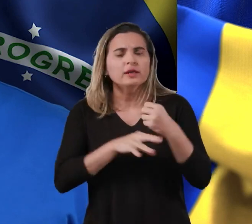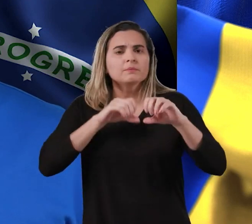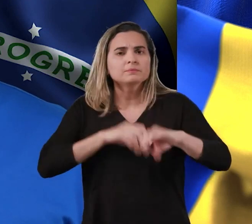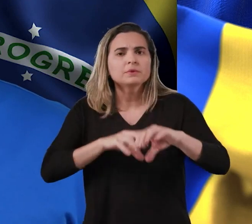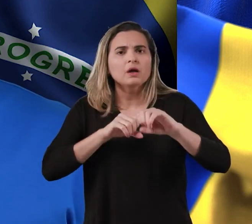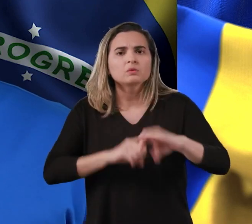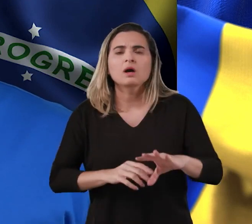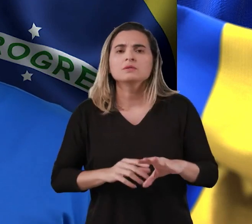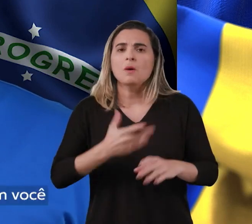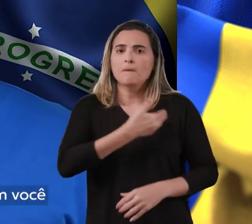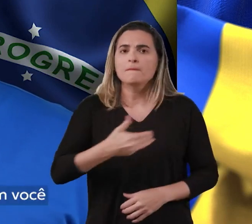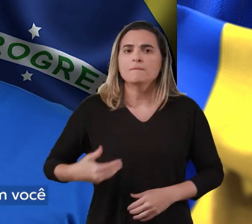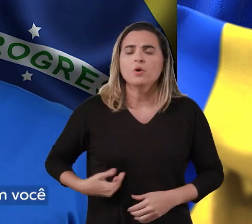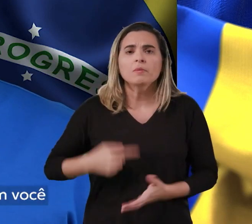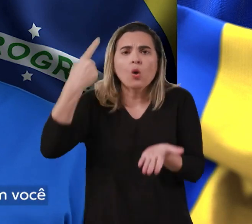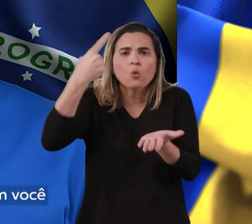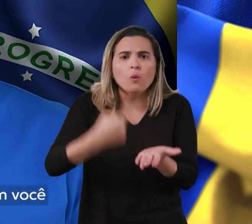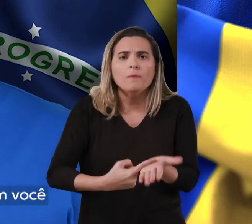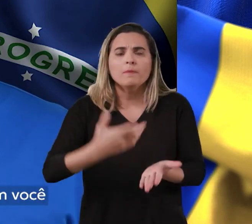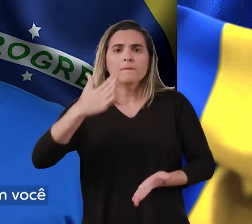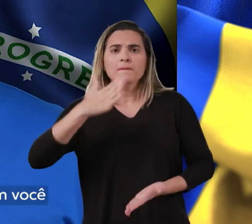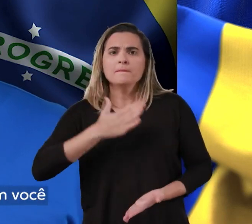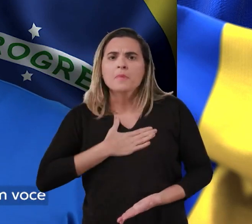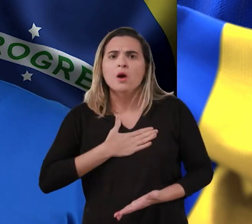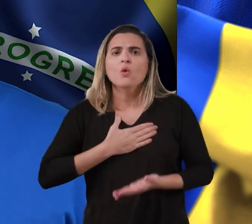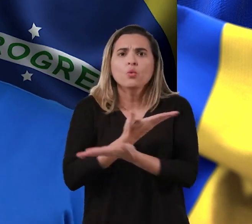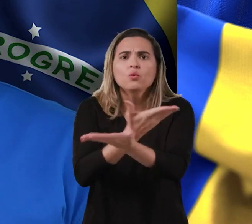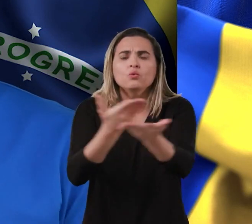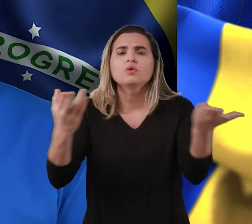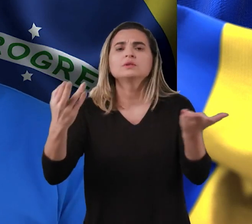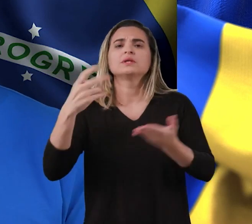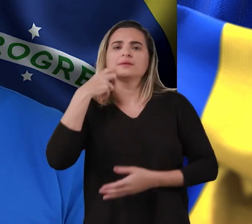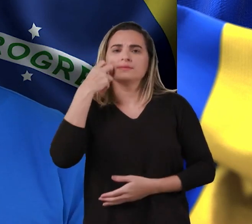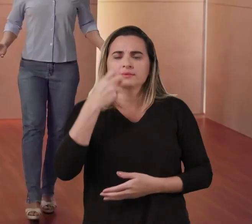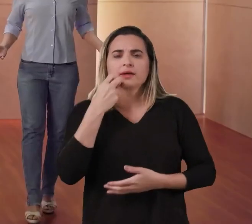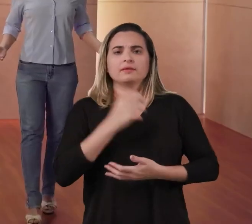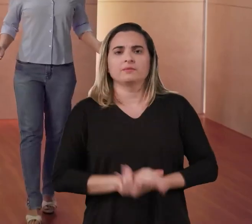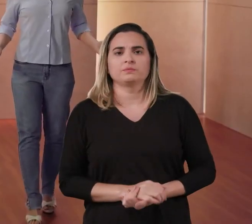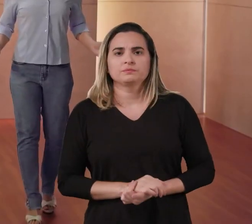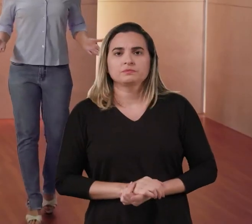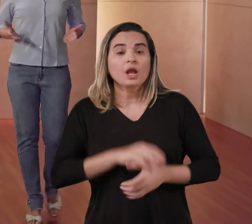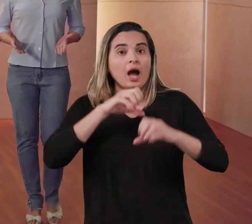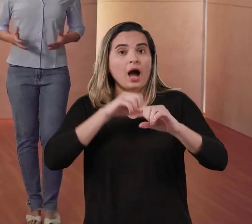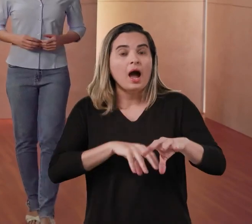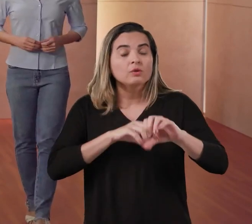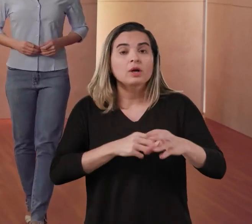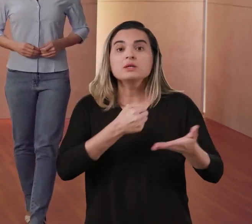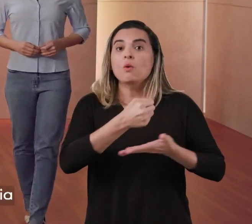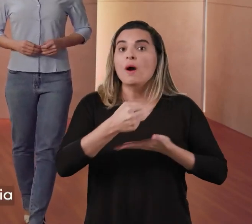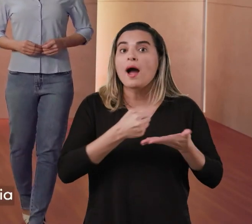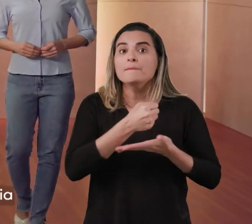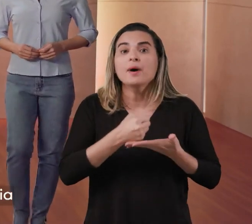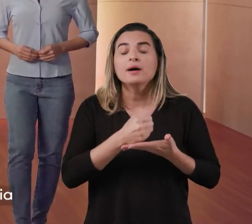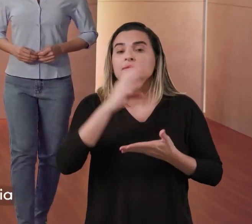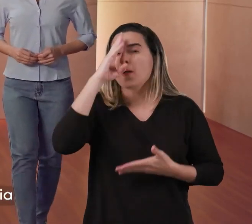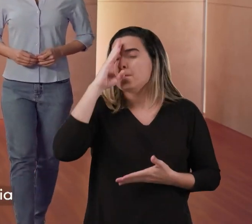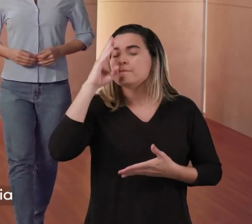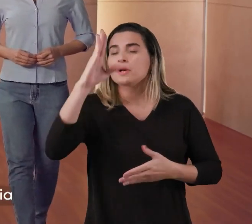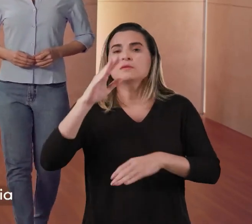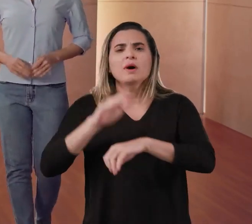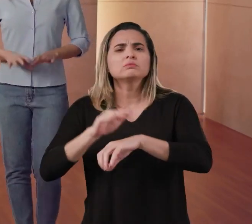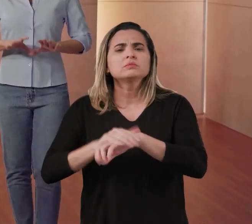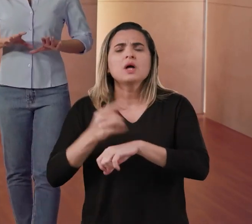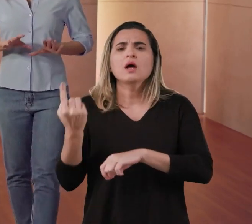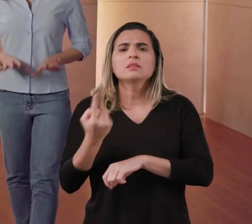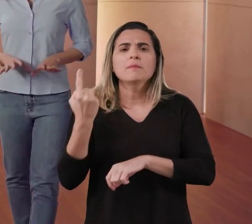pública em Natal é um compromisso que assumo com você e com Natal. A educação é fundamental para assegurar a